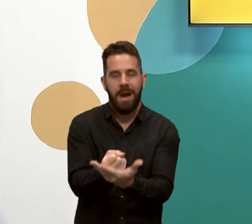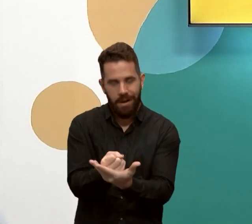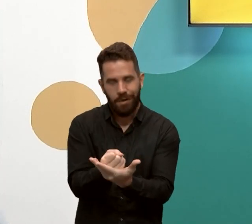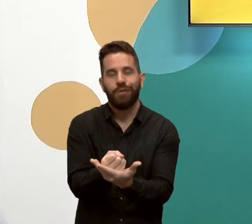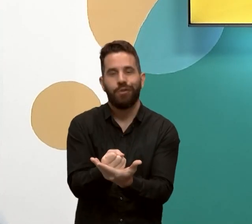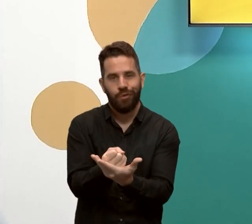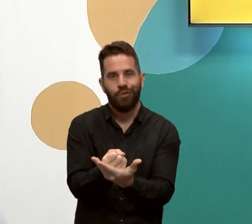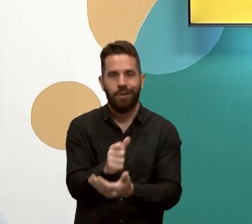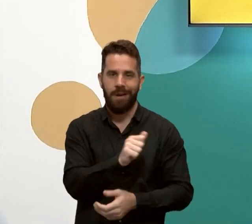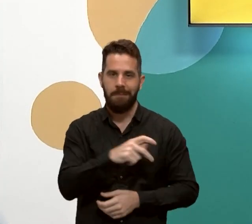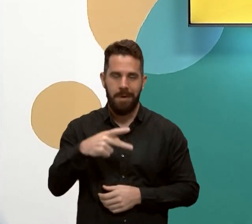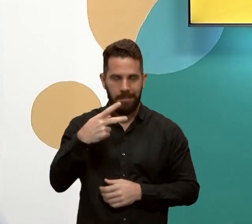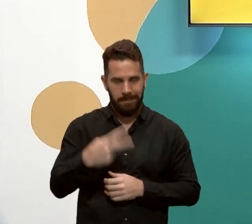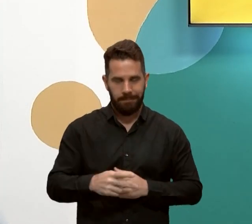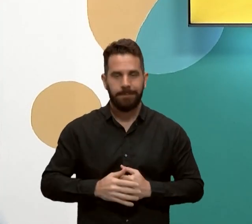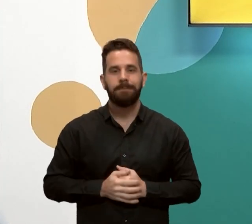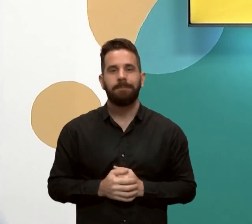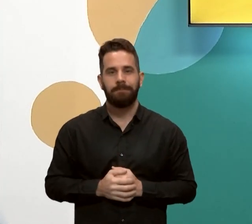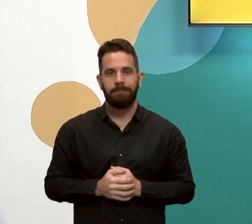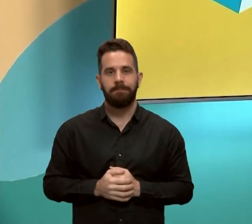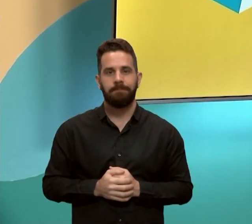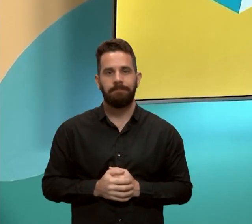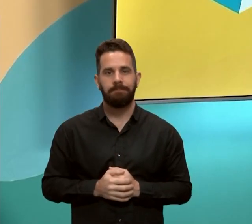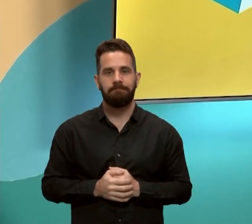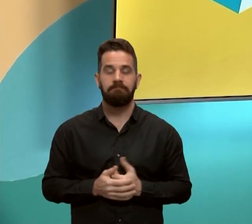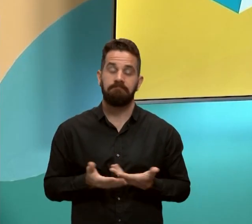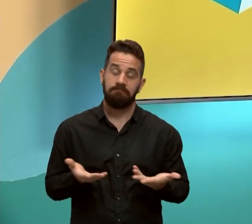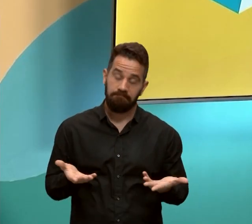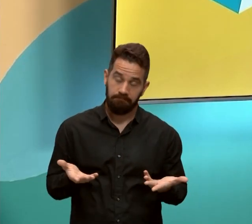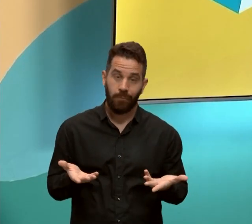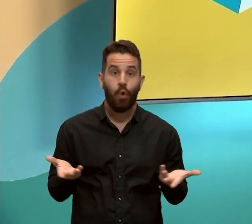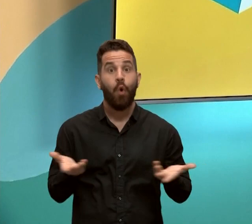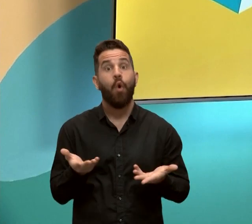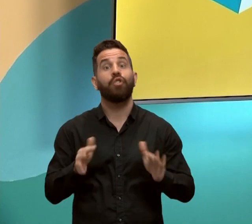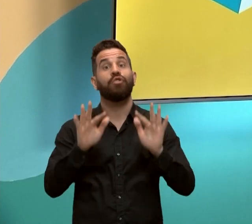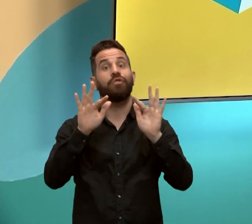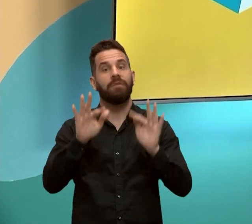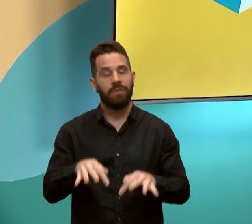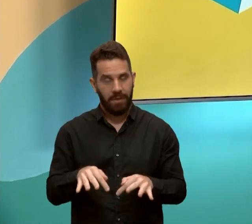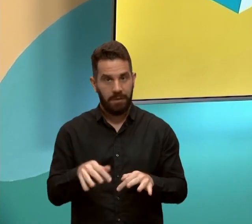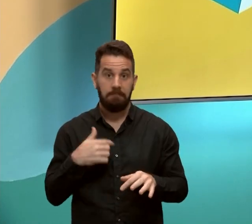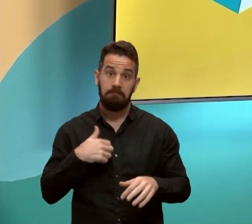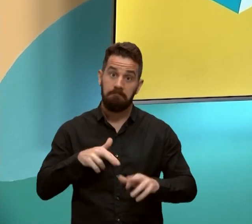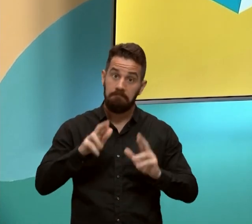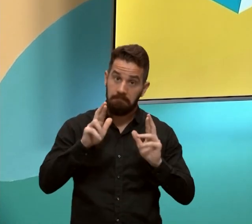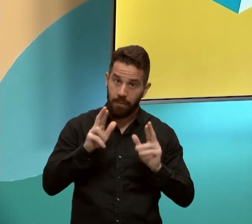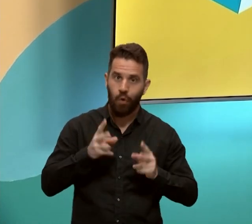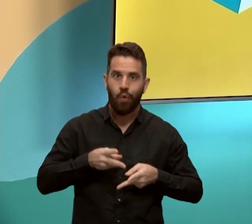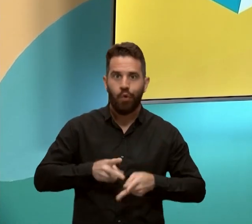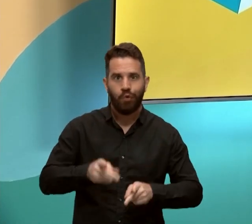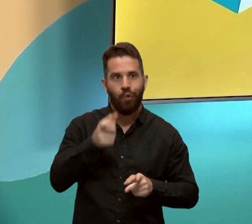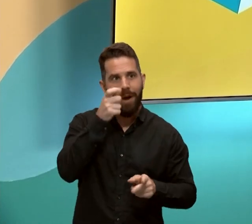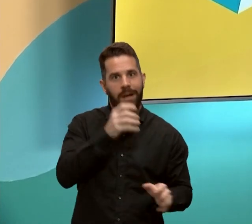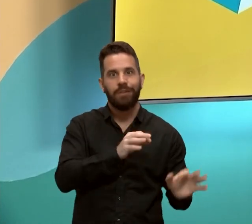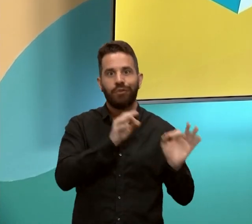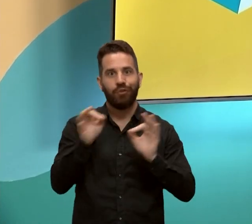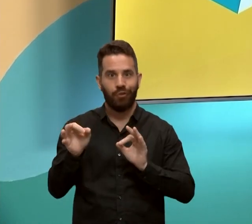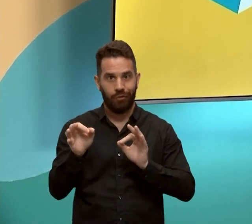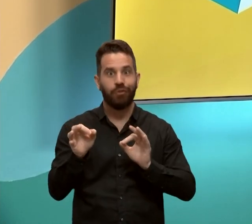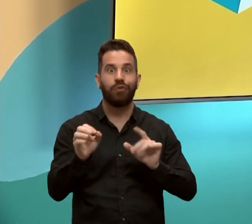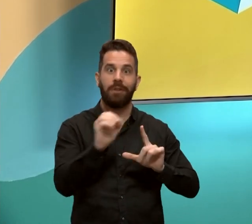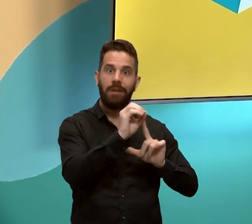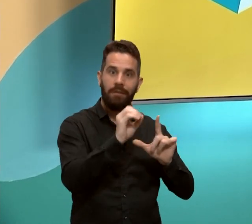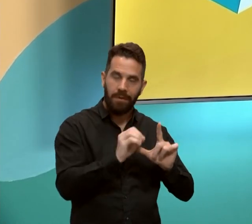o aplicativo da TV UFG. E o programa de hoje chega ao fim, mas eu espero que você continue assistindo a TV UFG e que